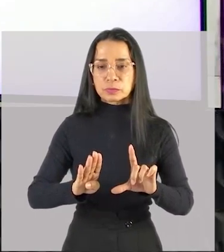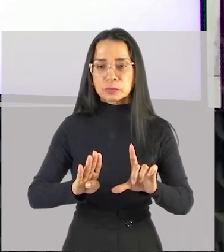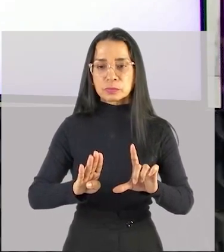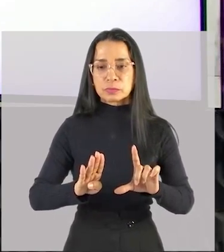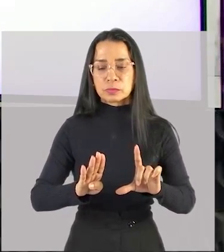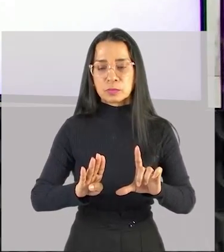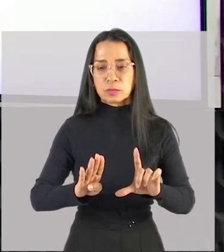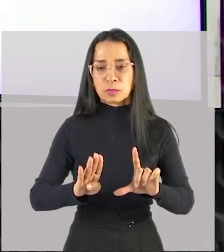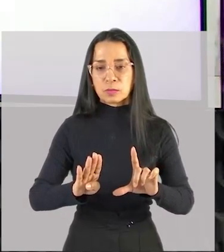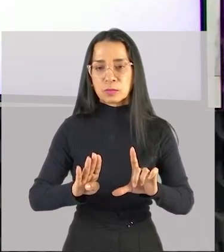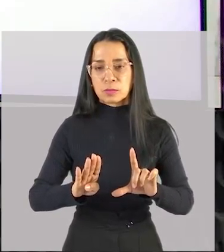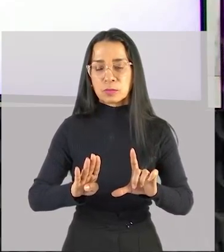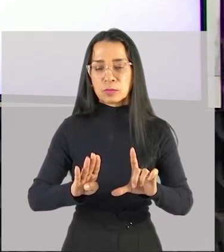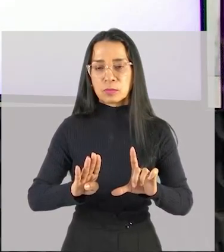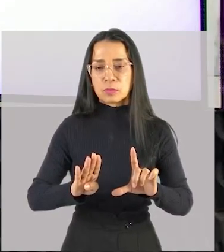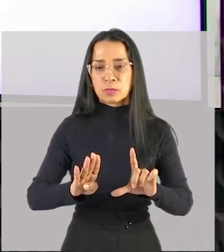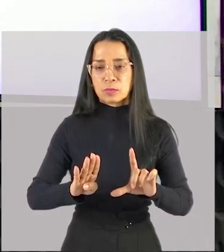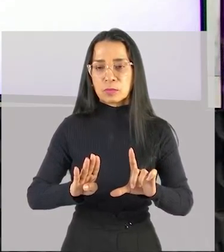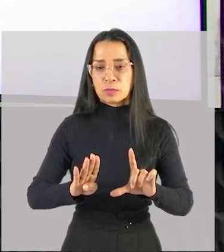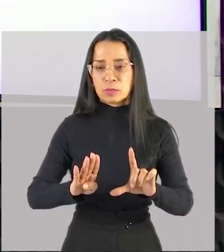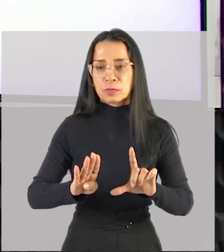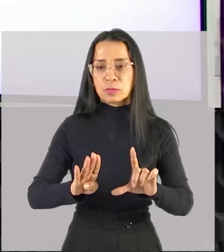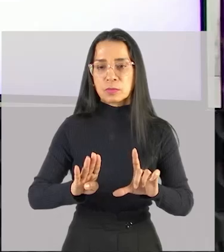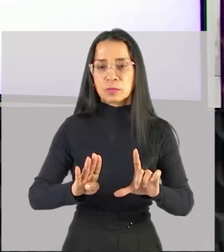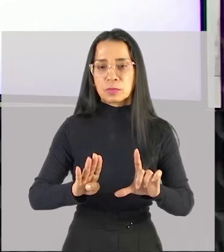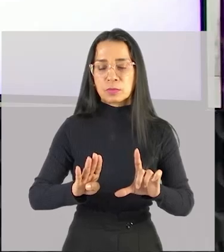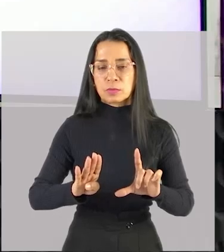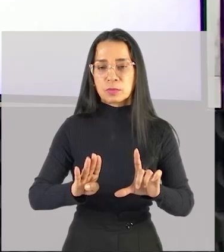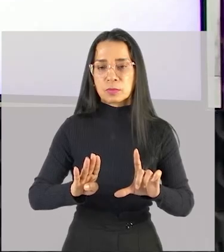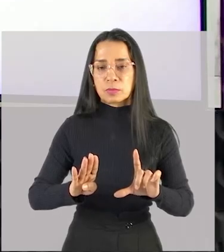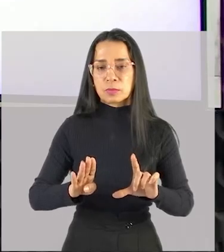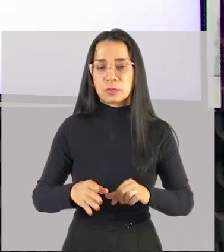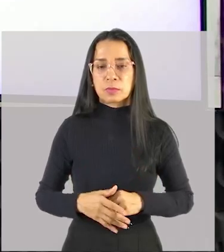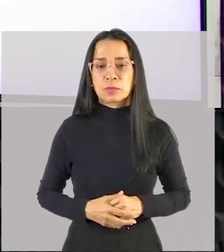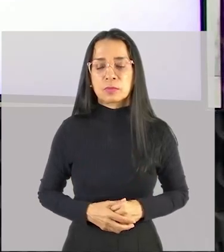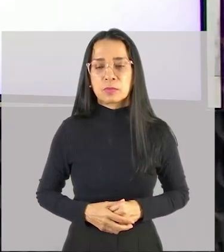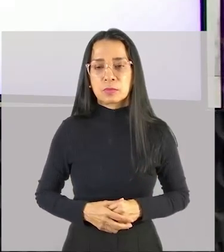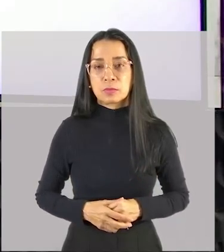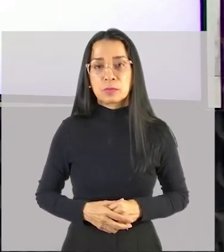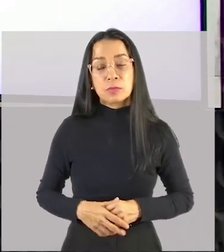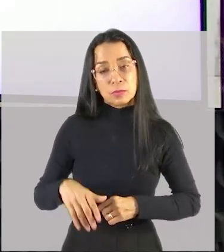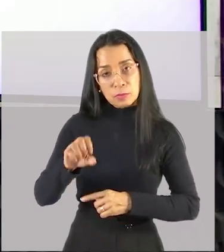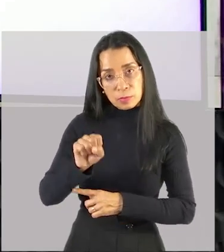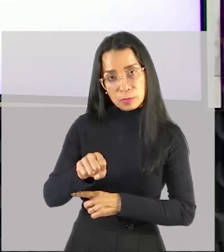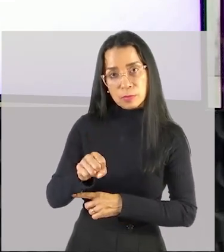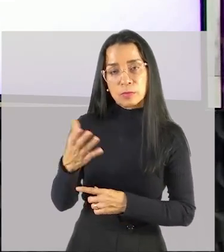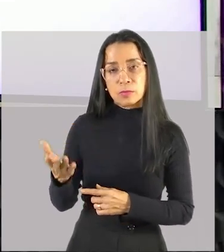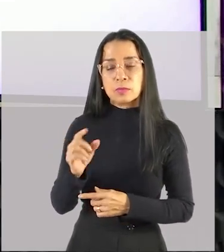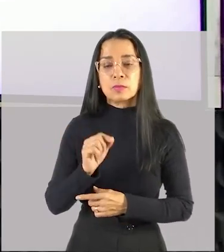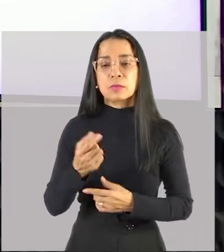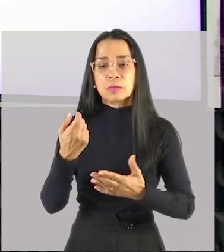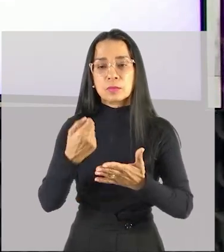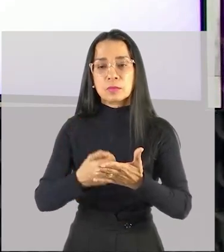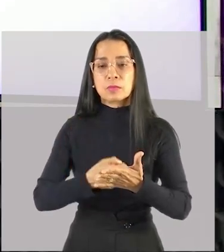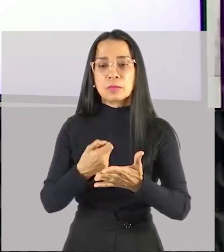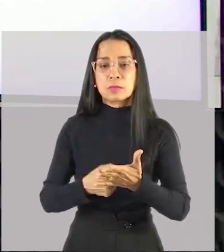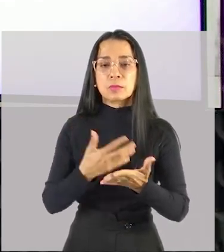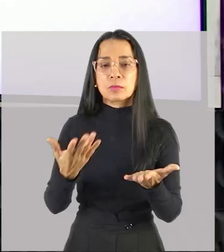Sustentar racionalmente doutrina alicerçada na fé é exatamente isso, né? Ele está